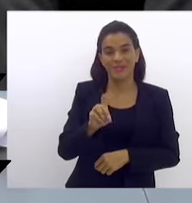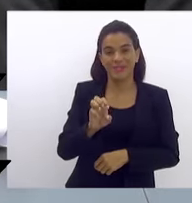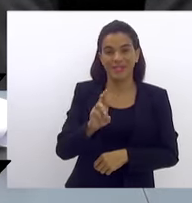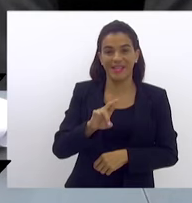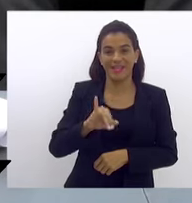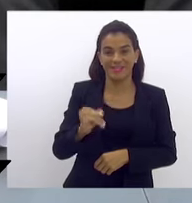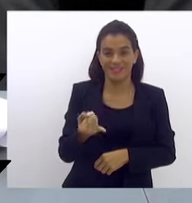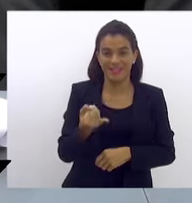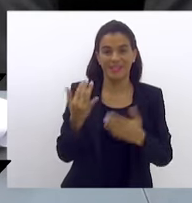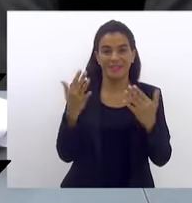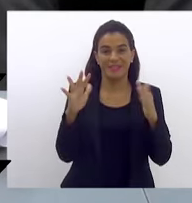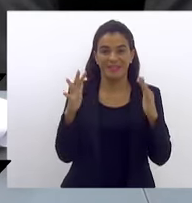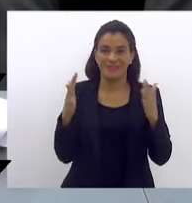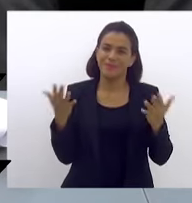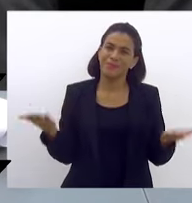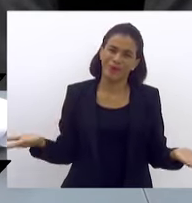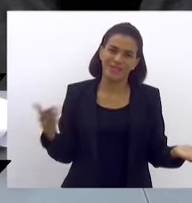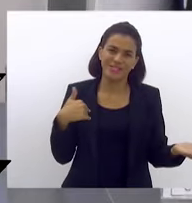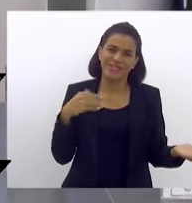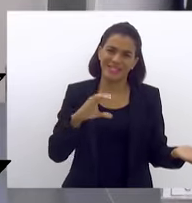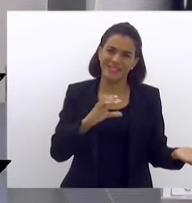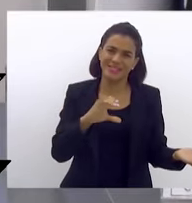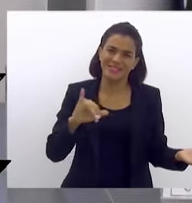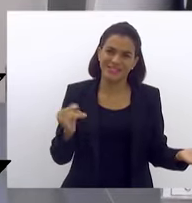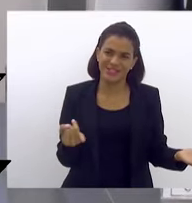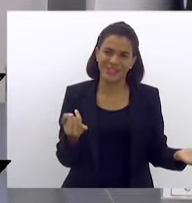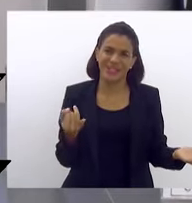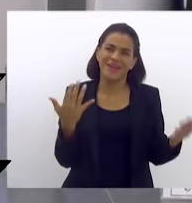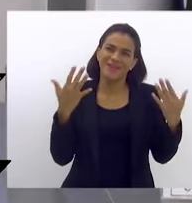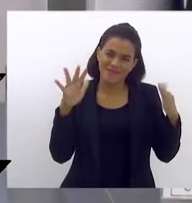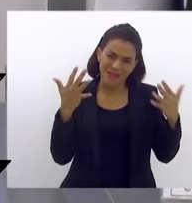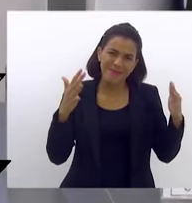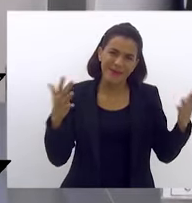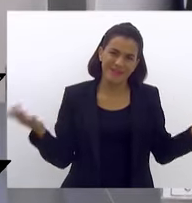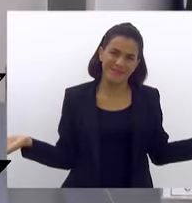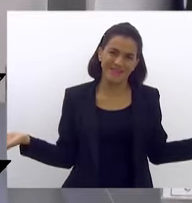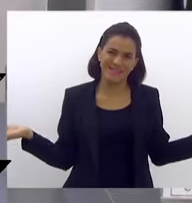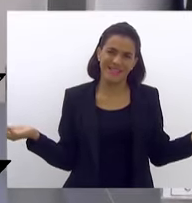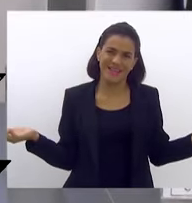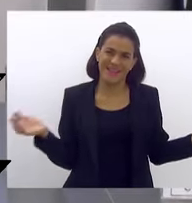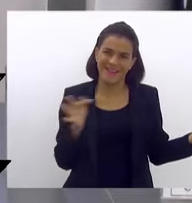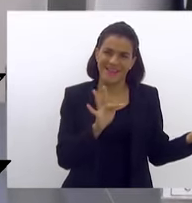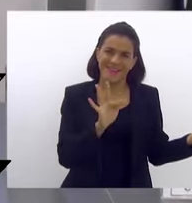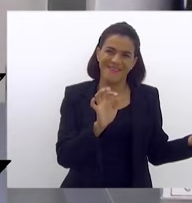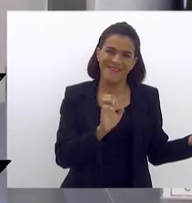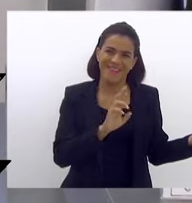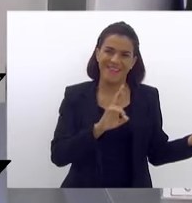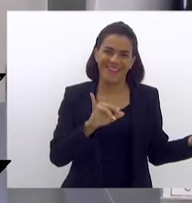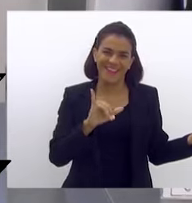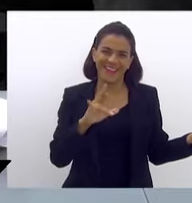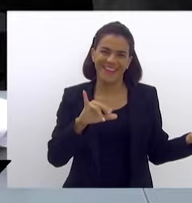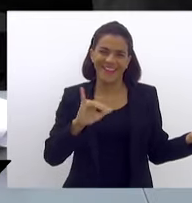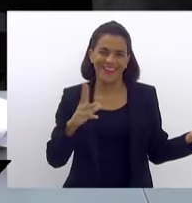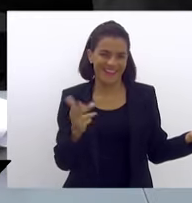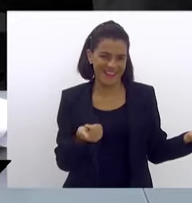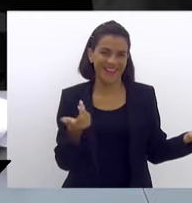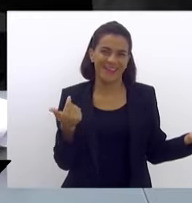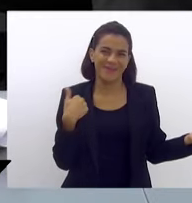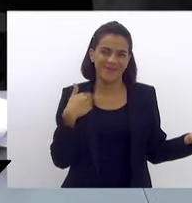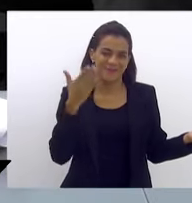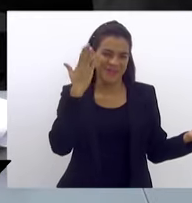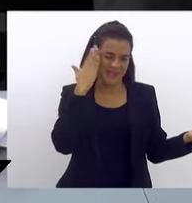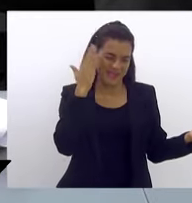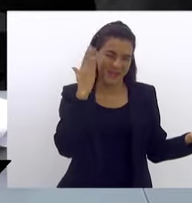parabenizo como a gente tá na ccj parabenizar o secretário Ferreirinha e não tá no plenário pela ação também eu sei que o seu CPF